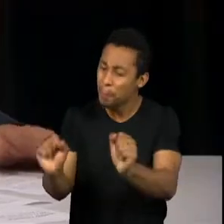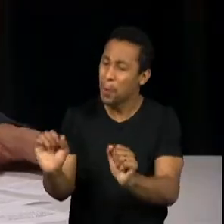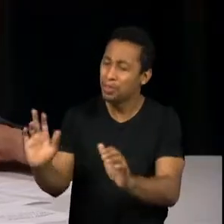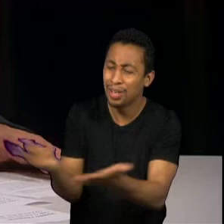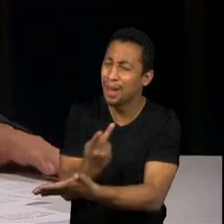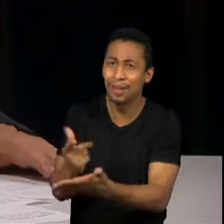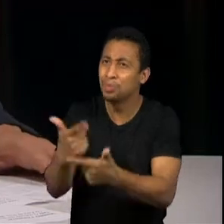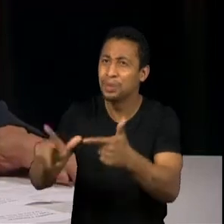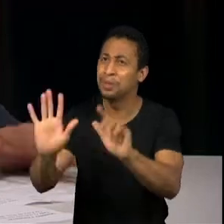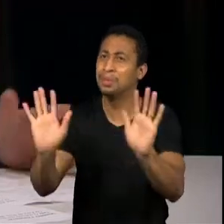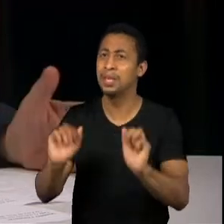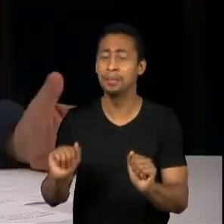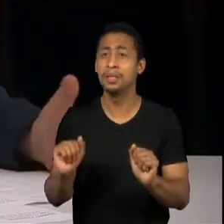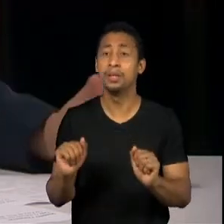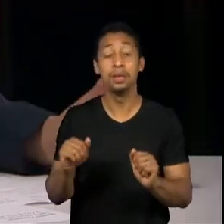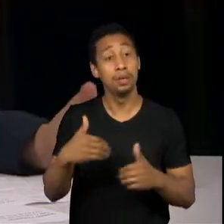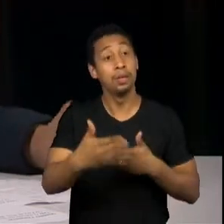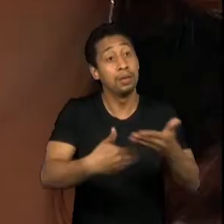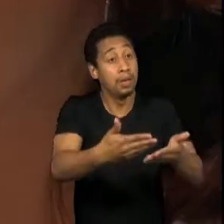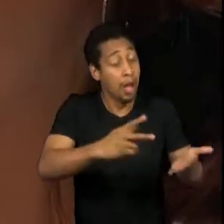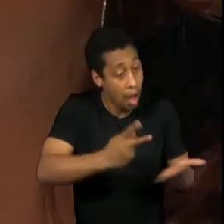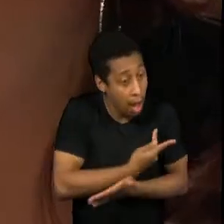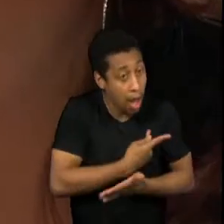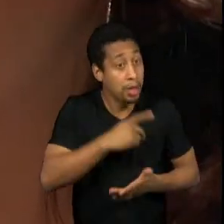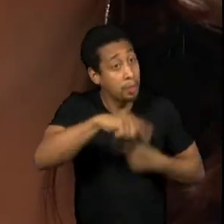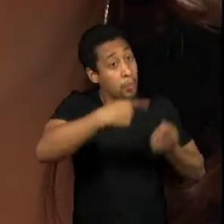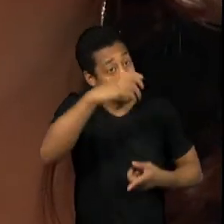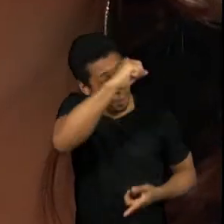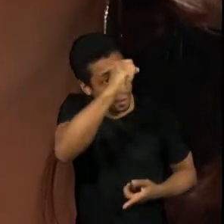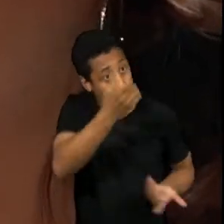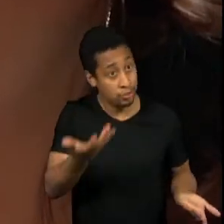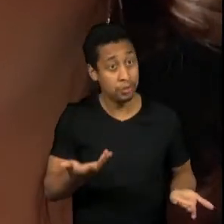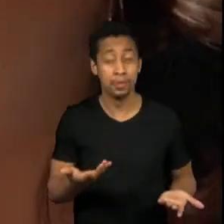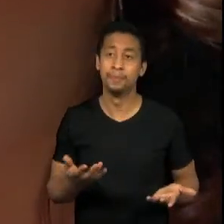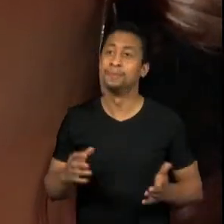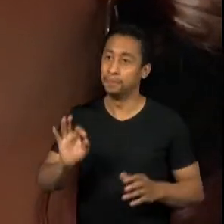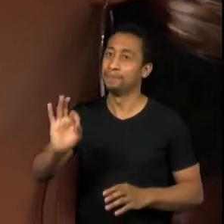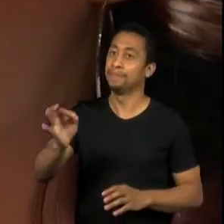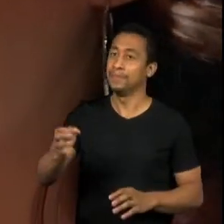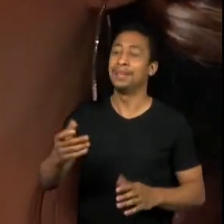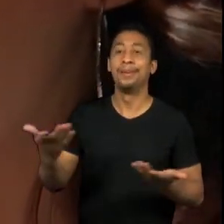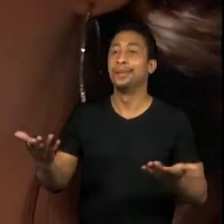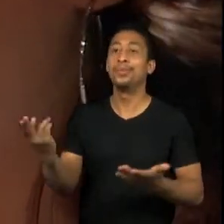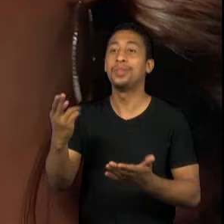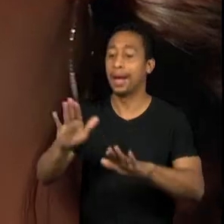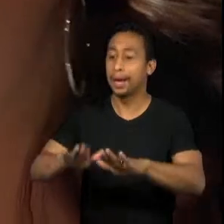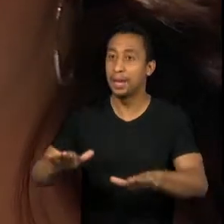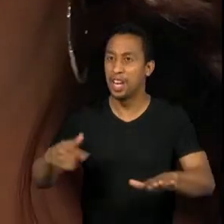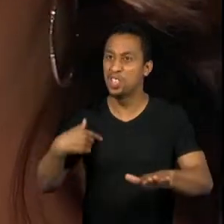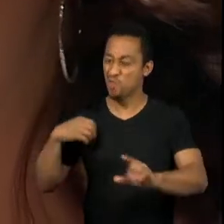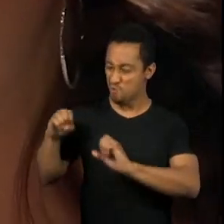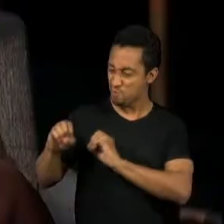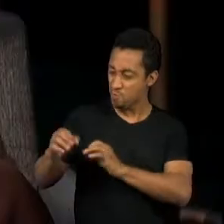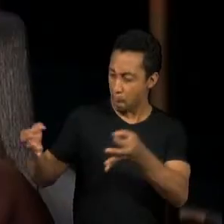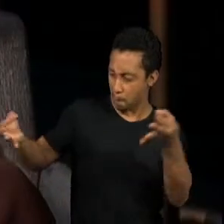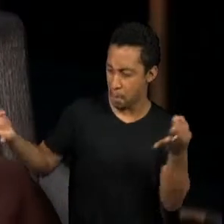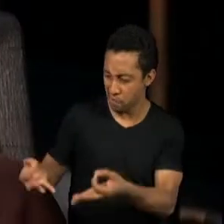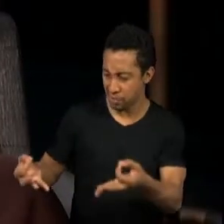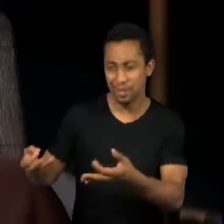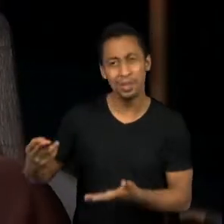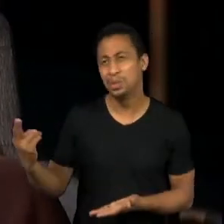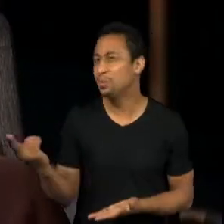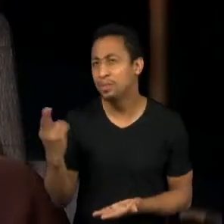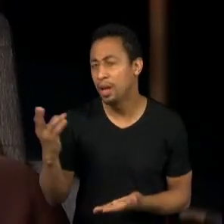responsabilidade é que você aprende errando né tipo tempo não tentar moldar a criança O que você espera que ela seja deixa